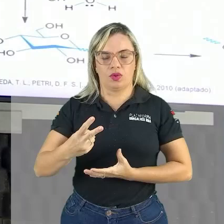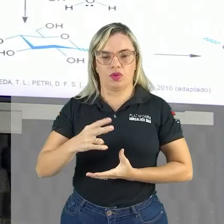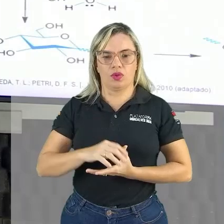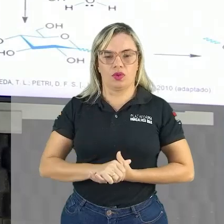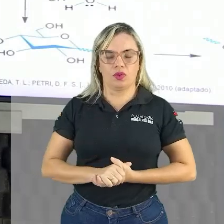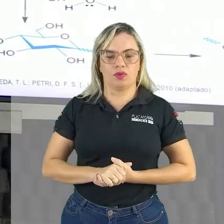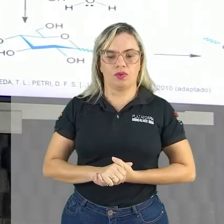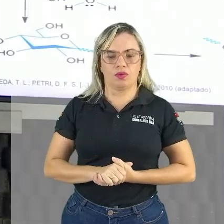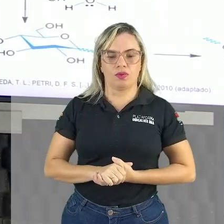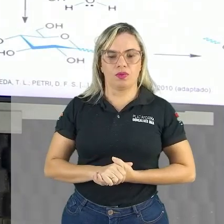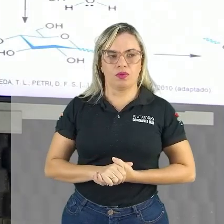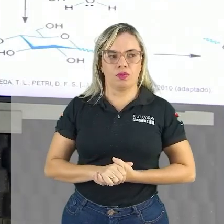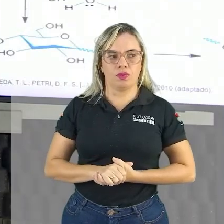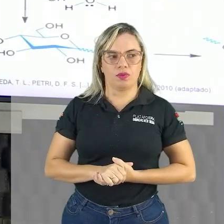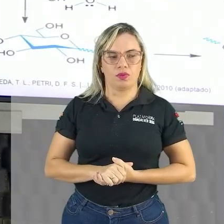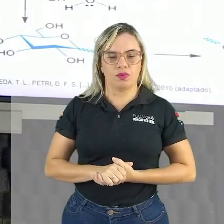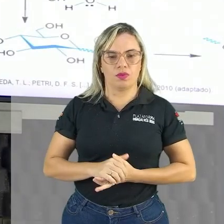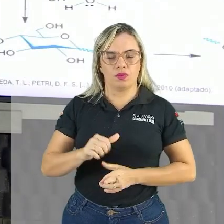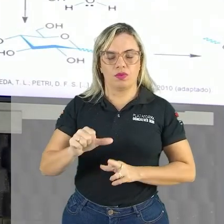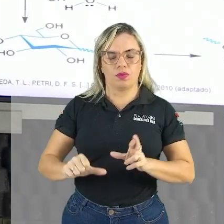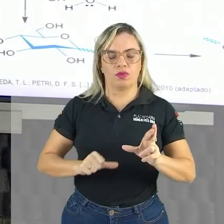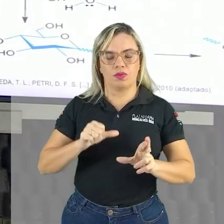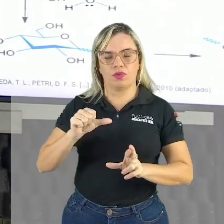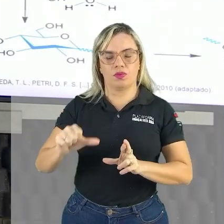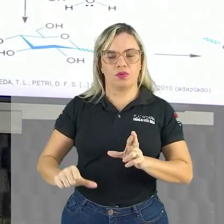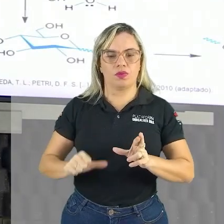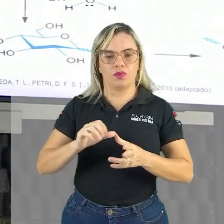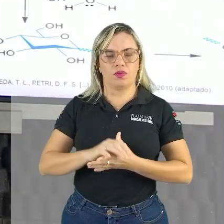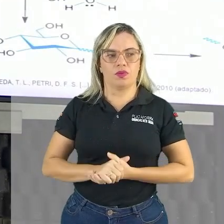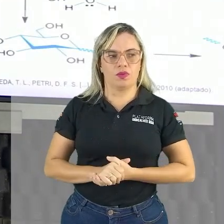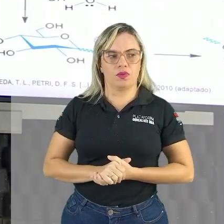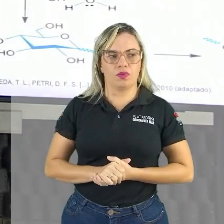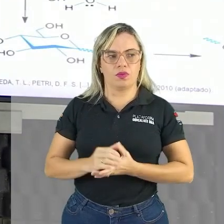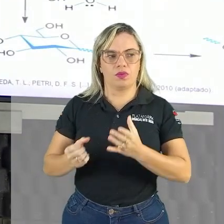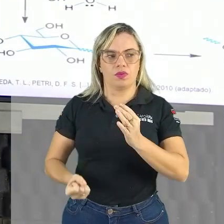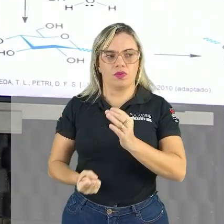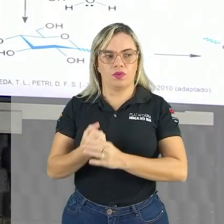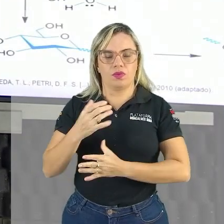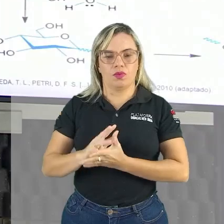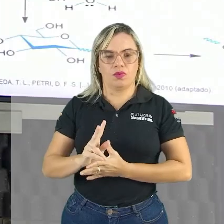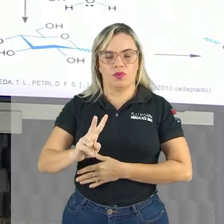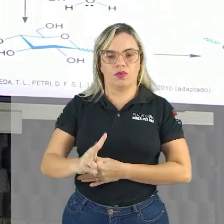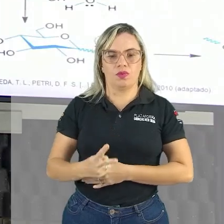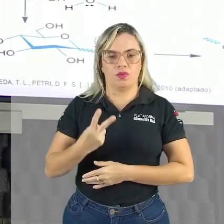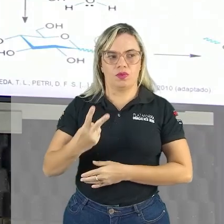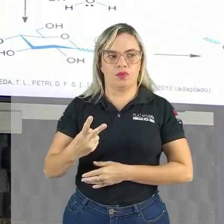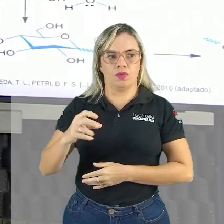E nessa reação surge o trióxido de enxofre.